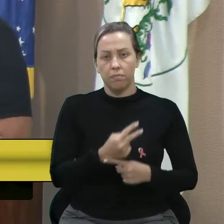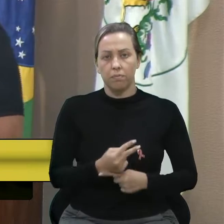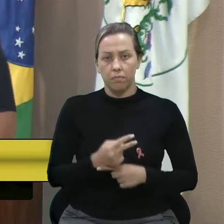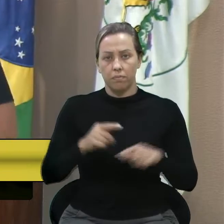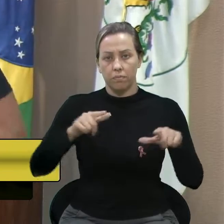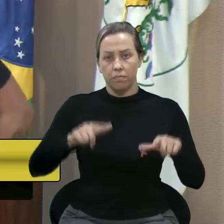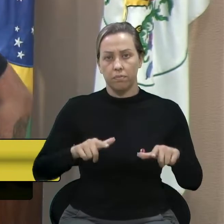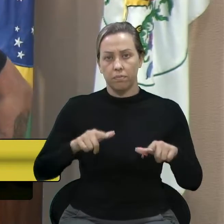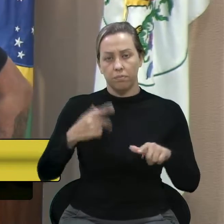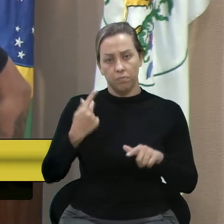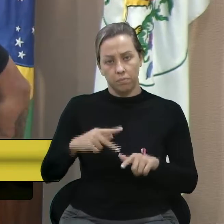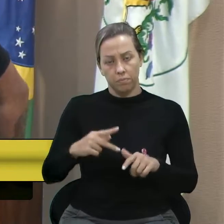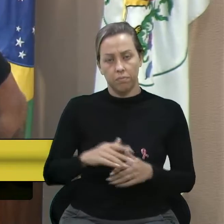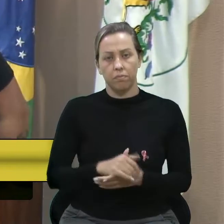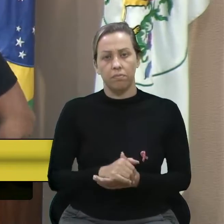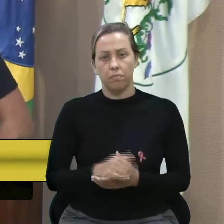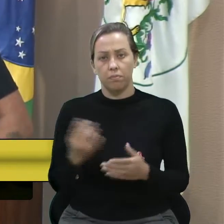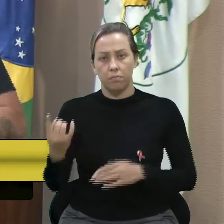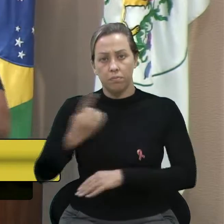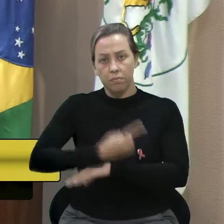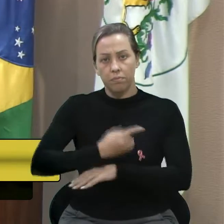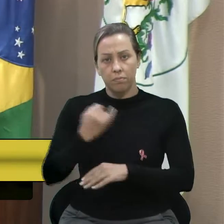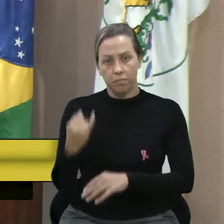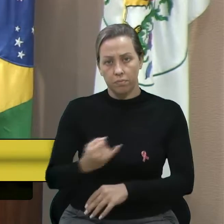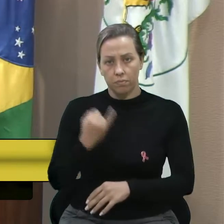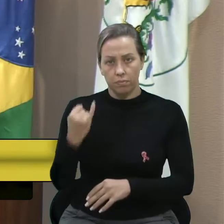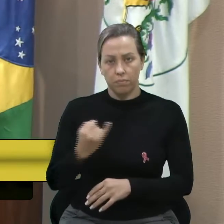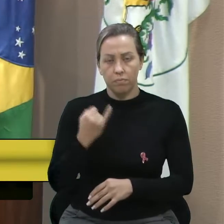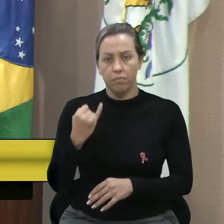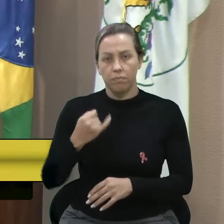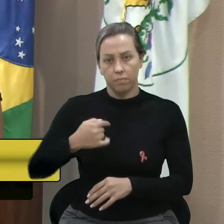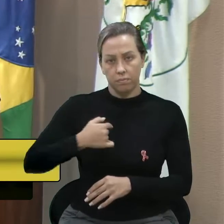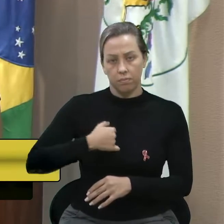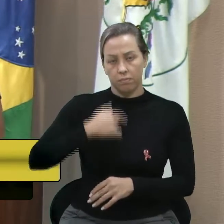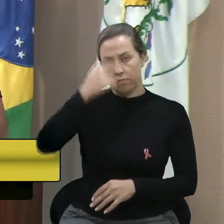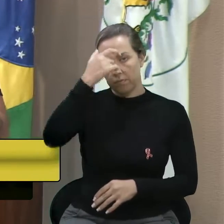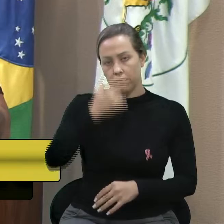grande expediente nesse dia que é muito importante para mim,